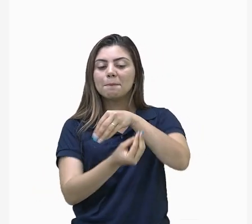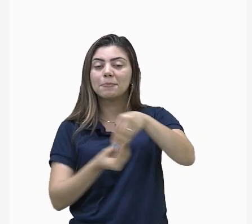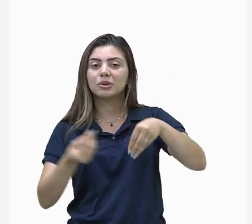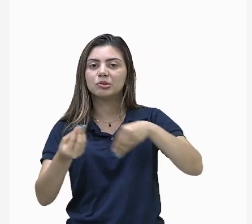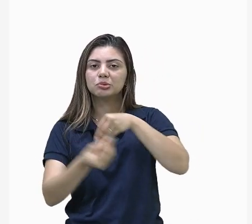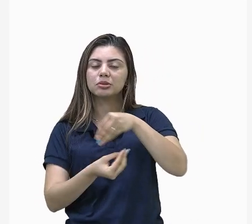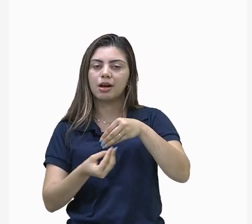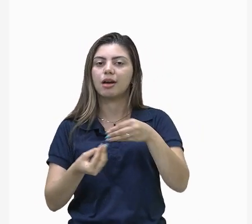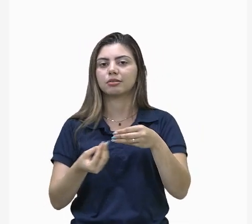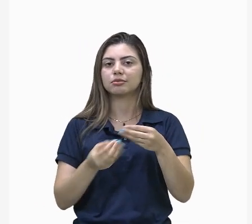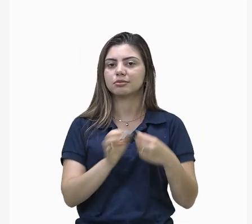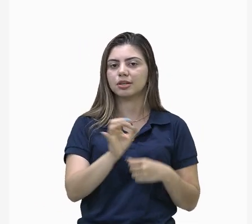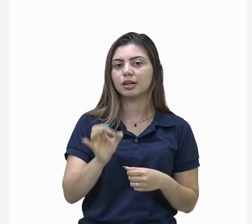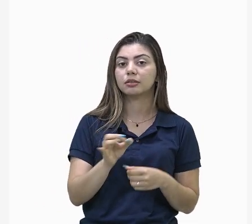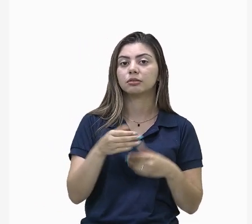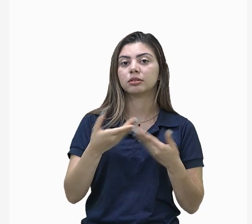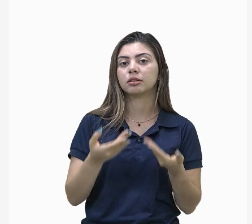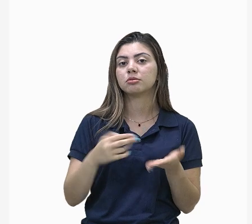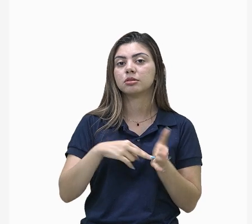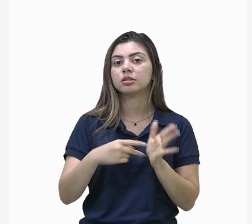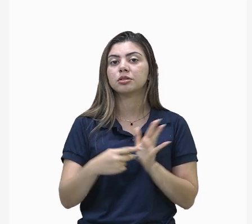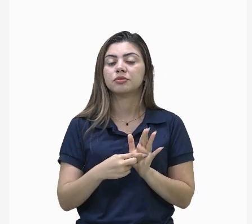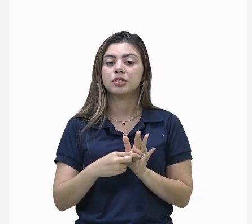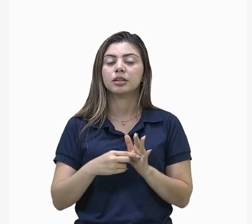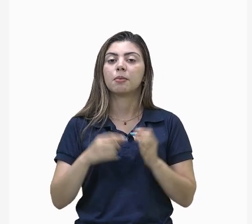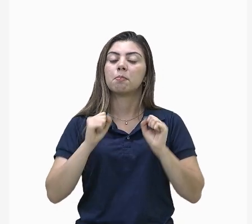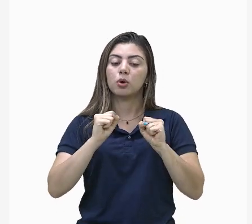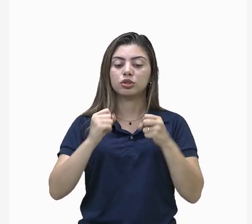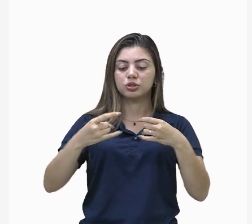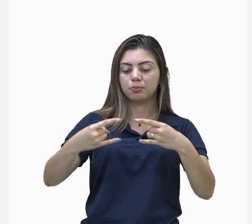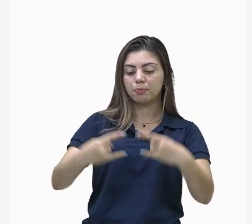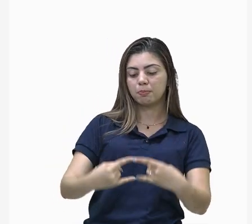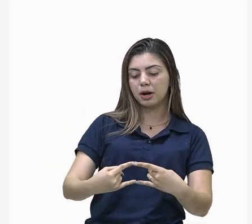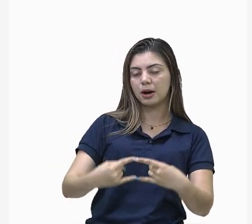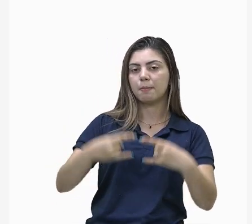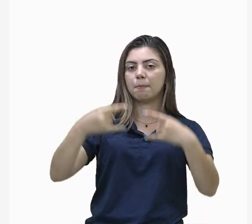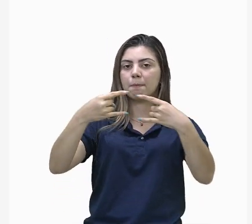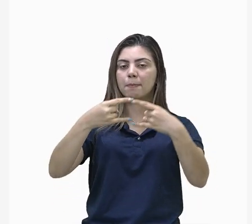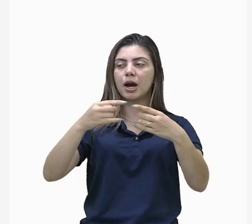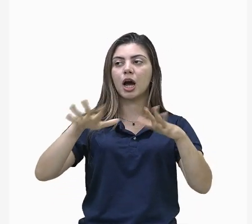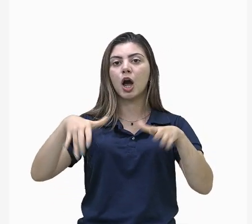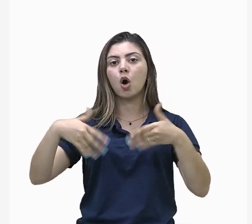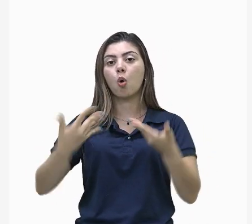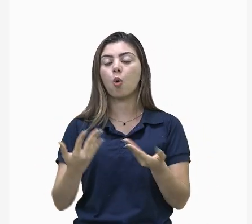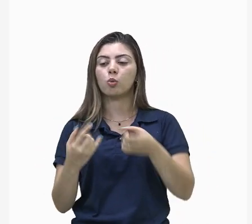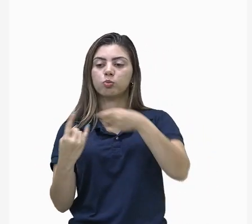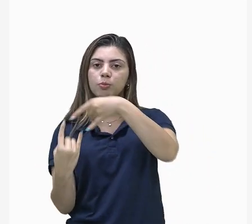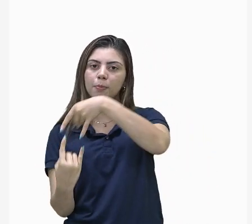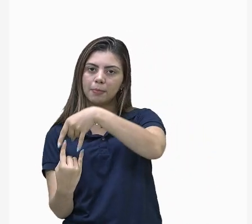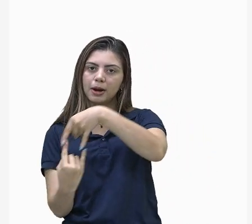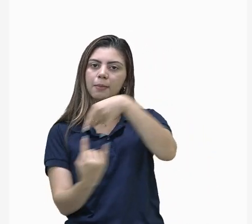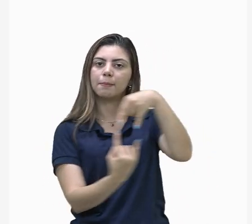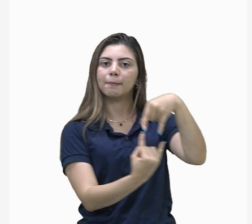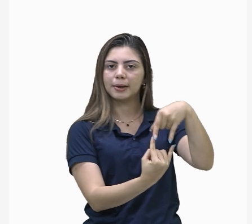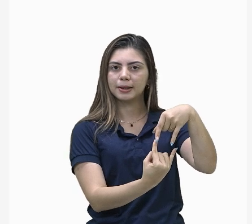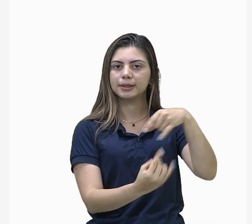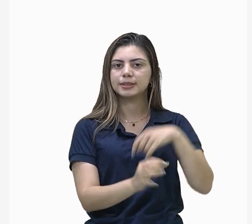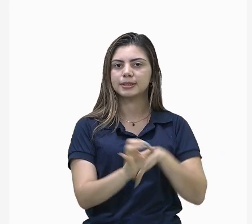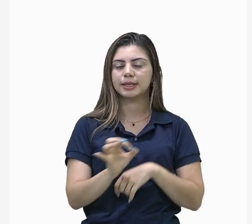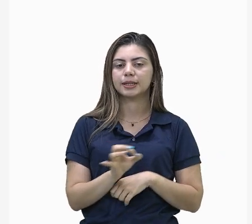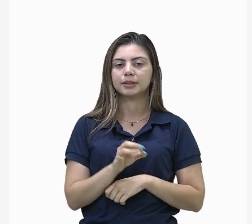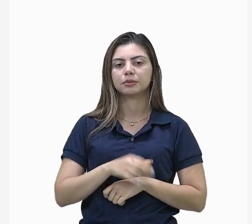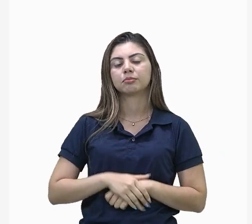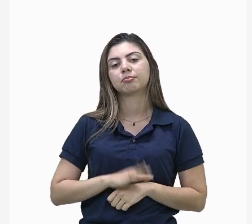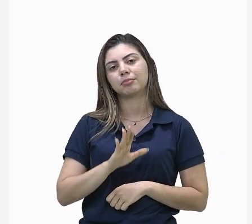momentos eu tenho circuitos paralelos e quanto eu tenho circuitos em série. Claro